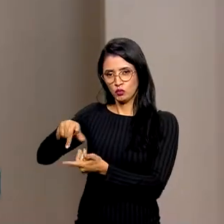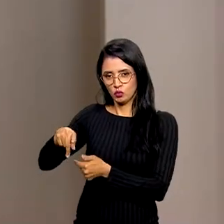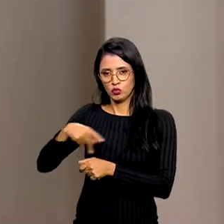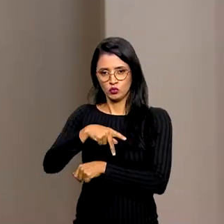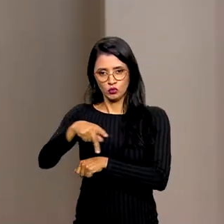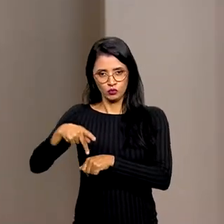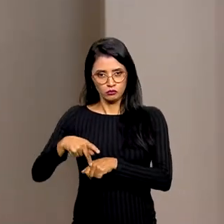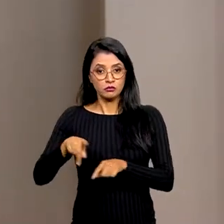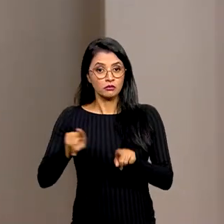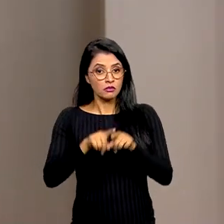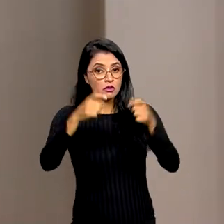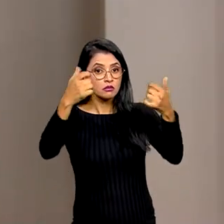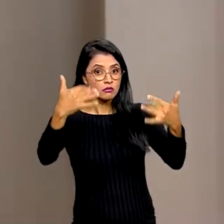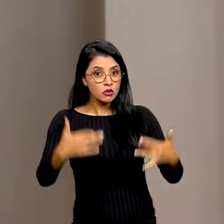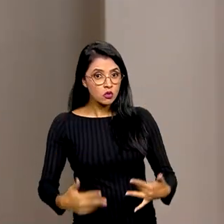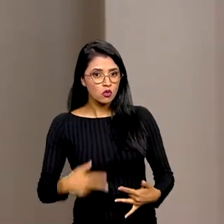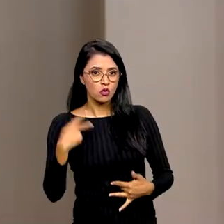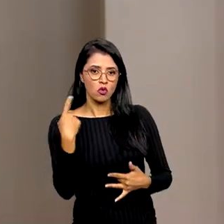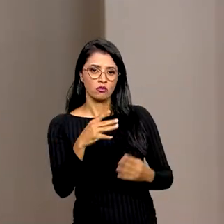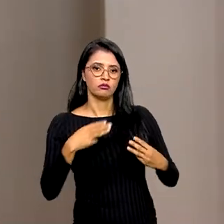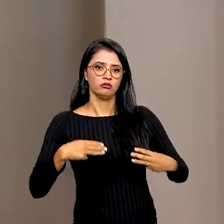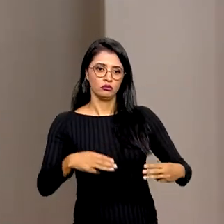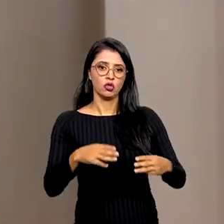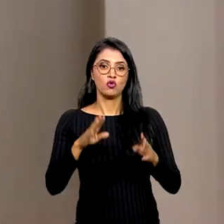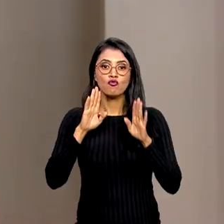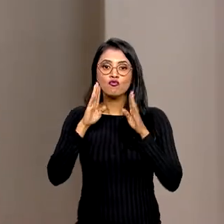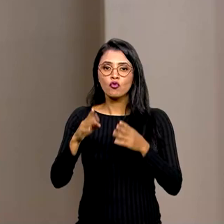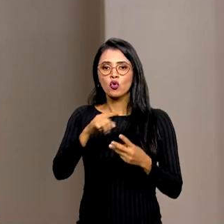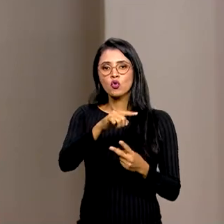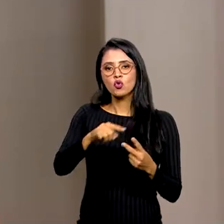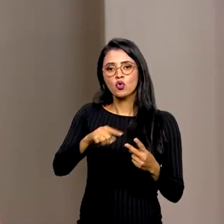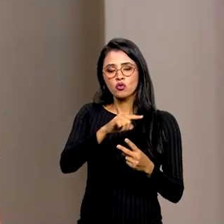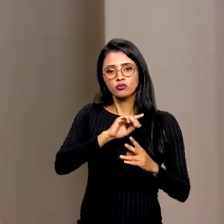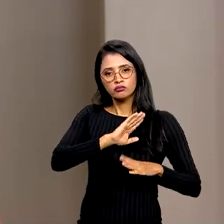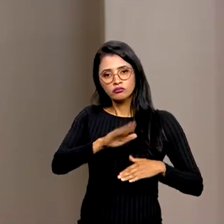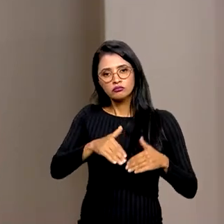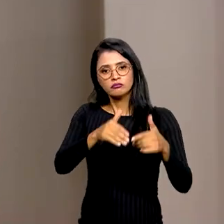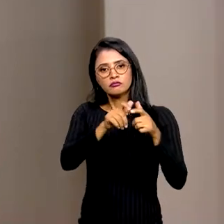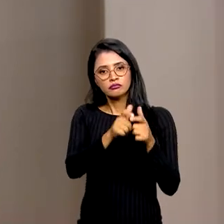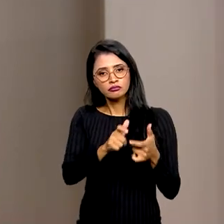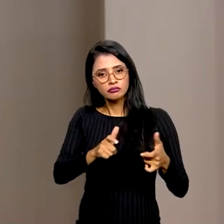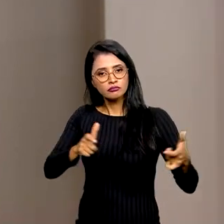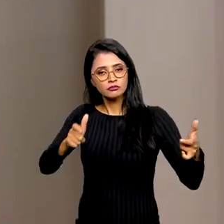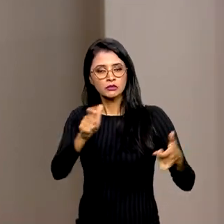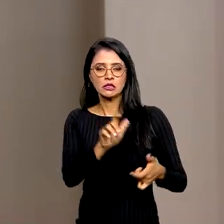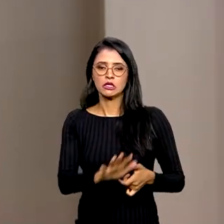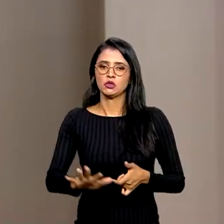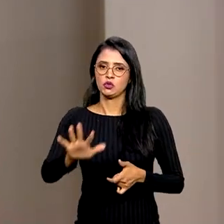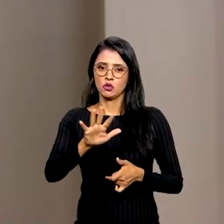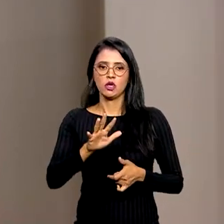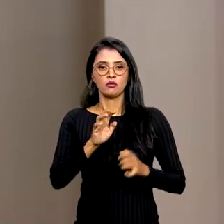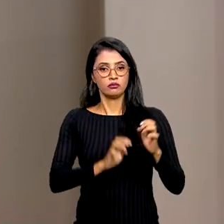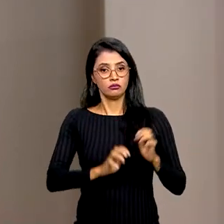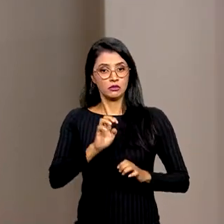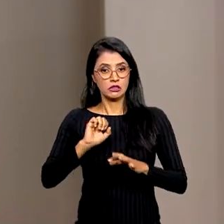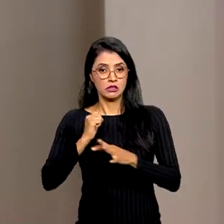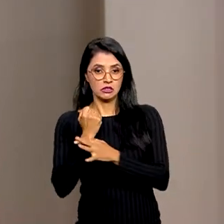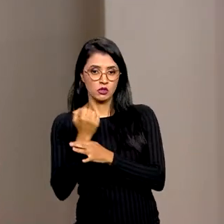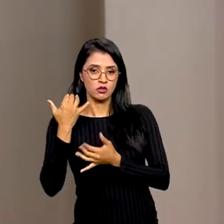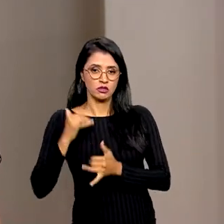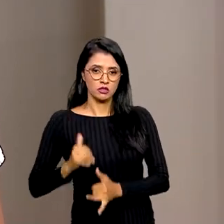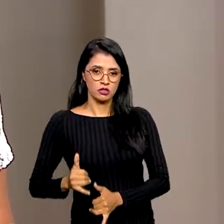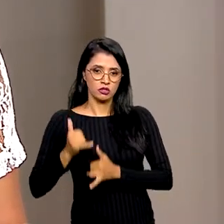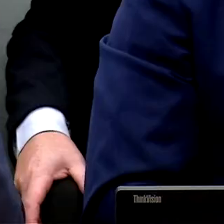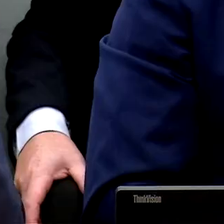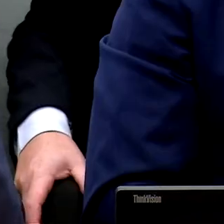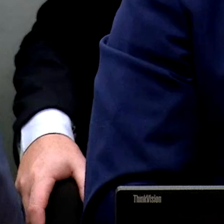falou ainda que sua pasta tem dois grandes focos o crescimento nacional com a industrialização e a segurança energética do